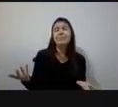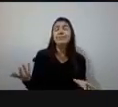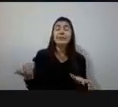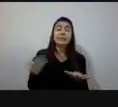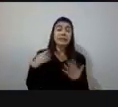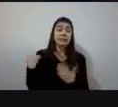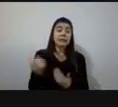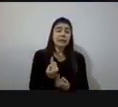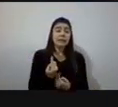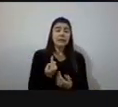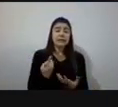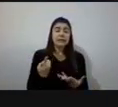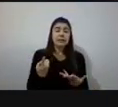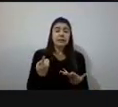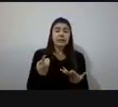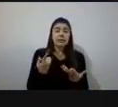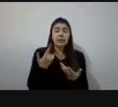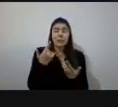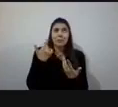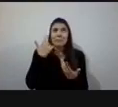A gente já tá, parece,